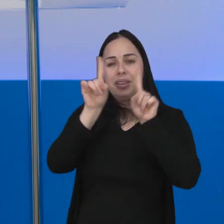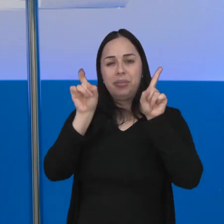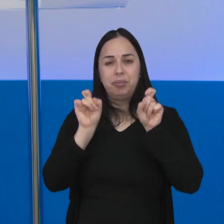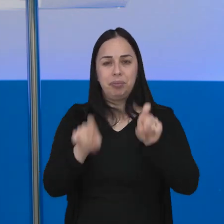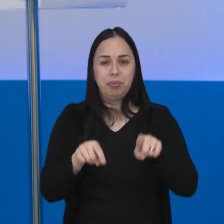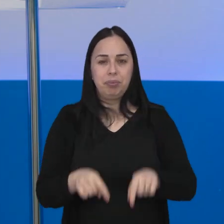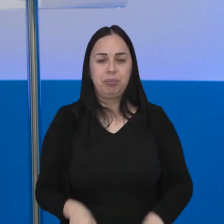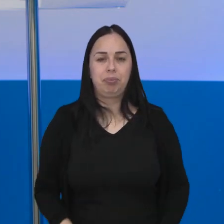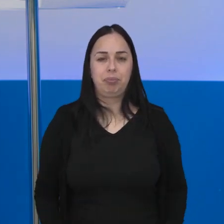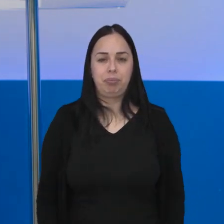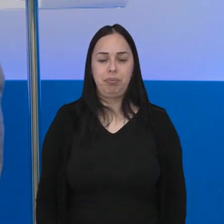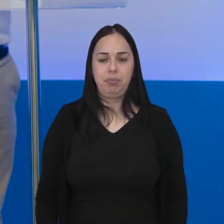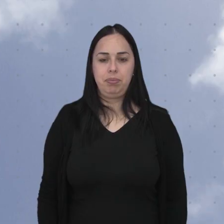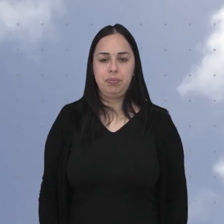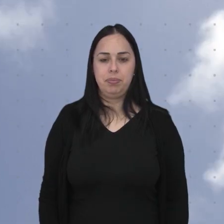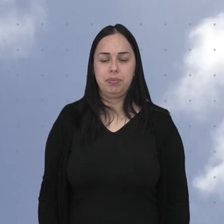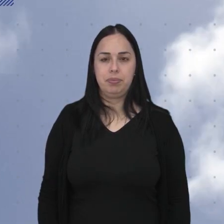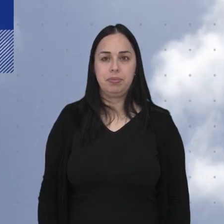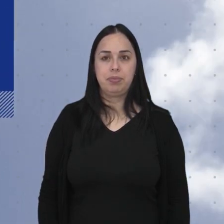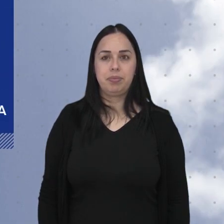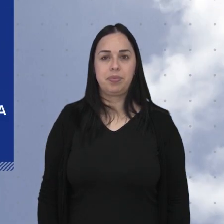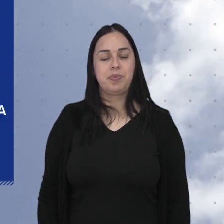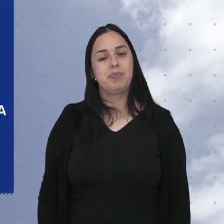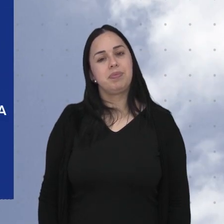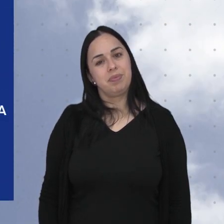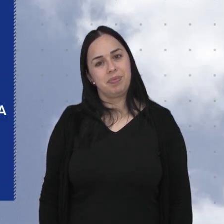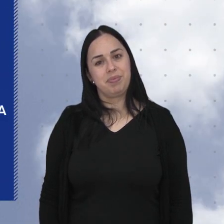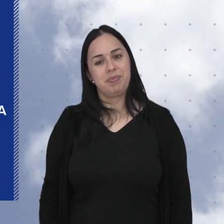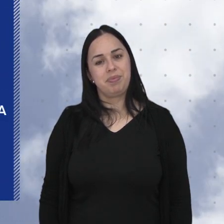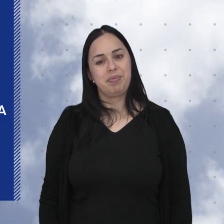desta terça-feira e também amanhã.